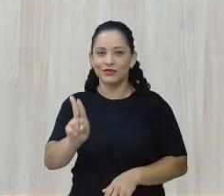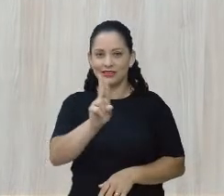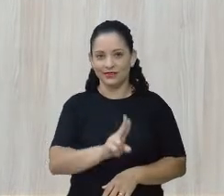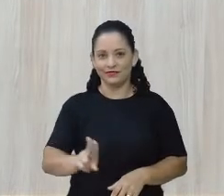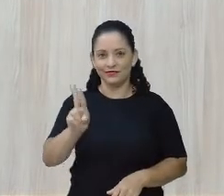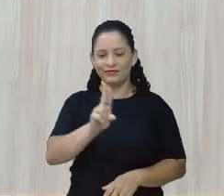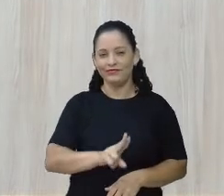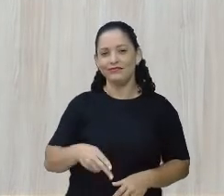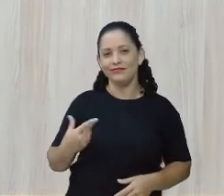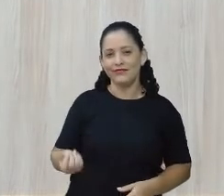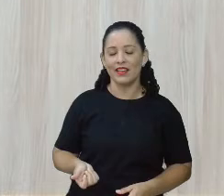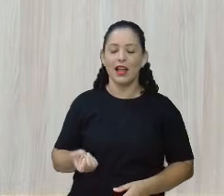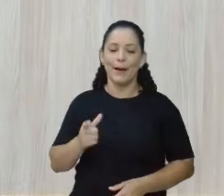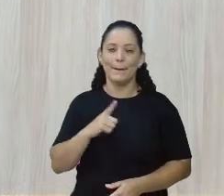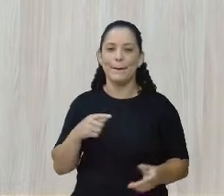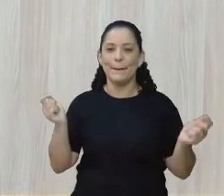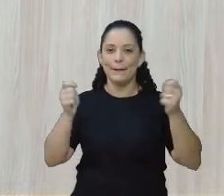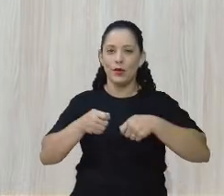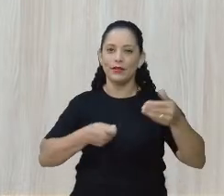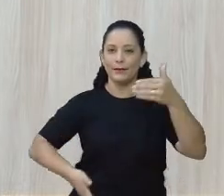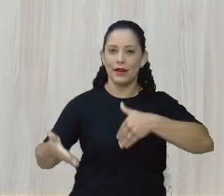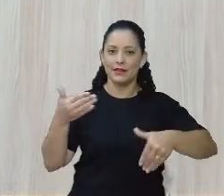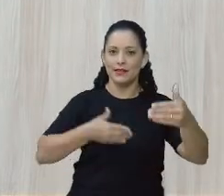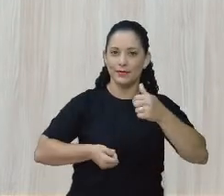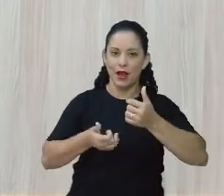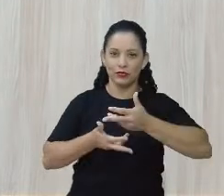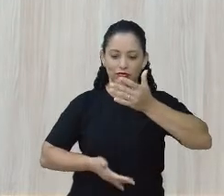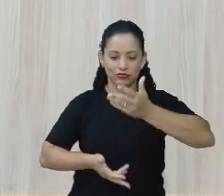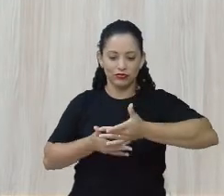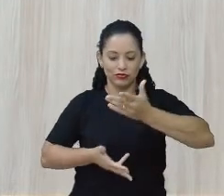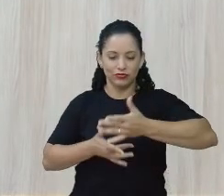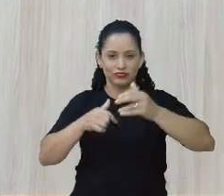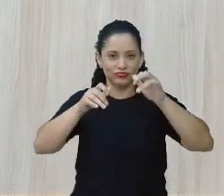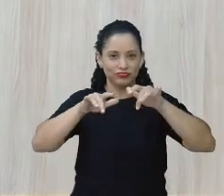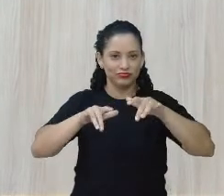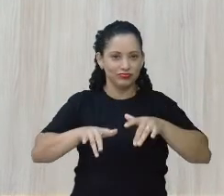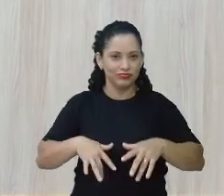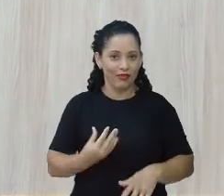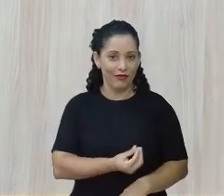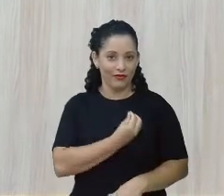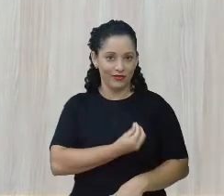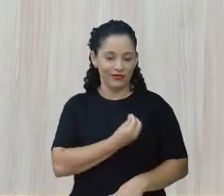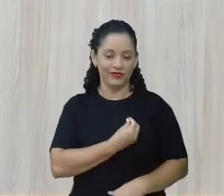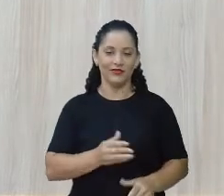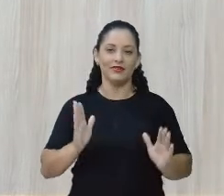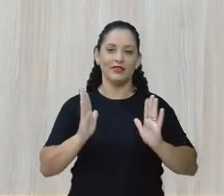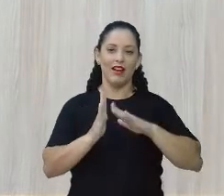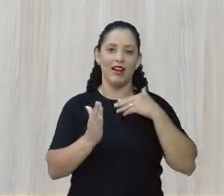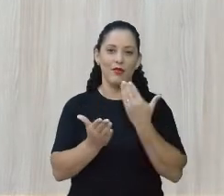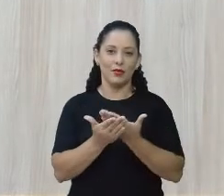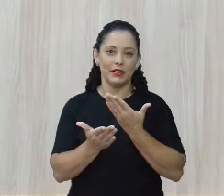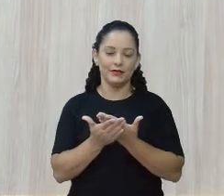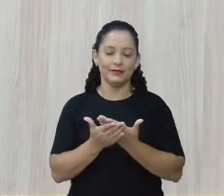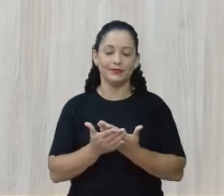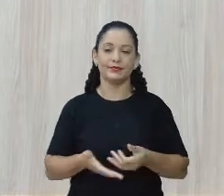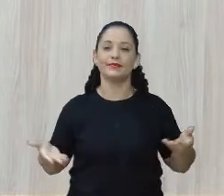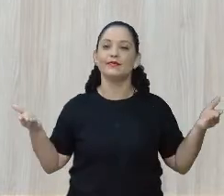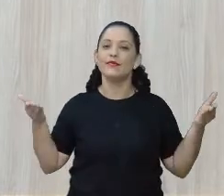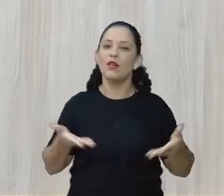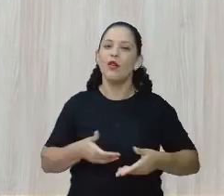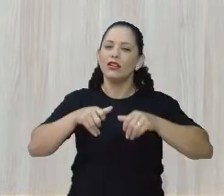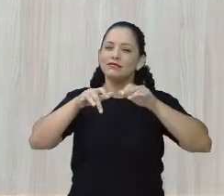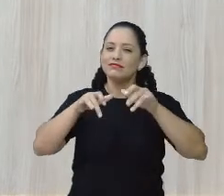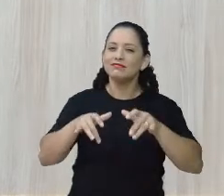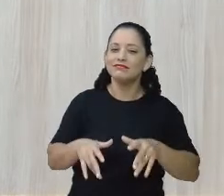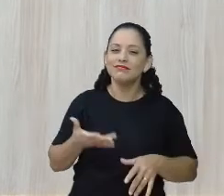tem acesso ao nosso chat para participar da nossa aula ao vivo aqui, enquanto ela acontece, tá certo? Quem comanda aí o nosso chat